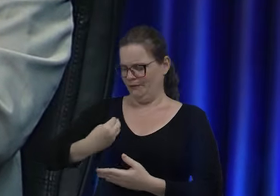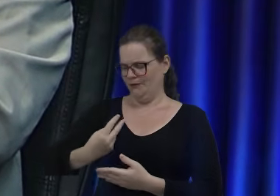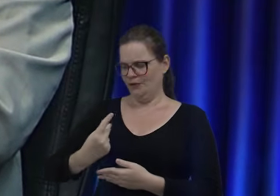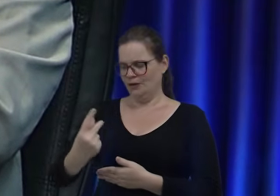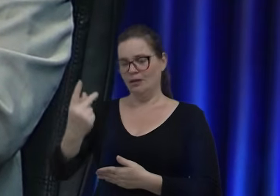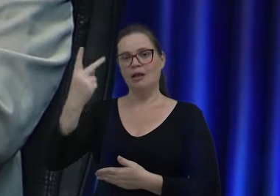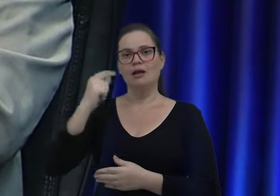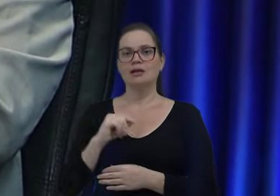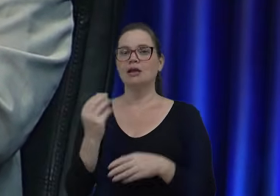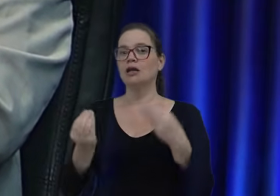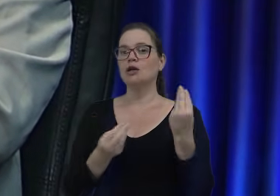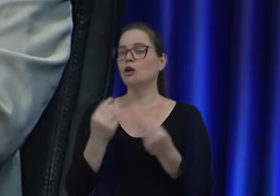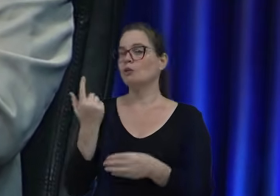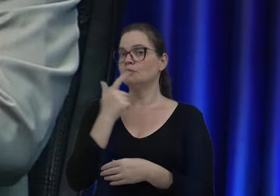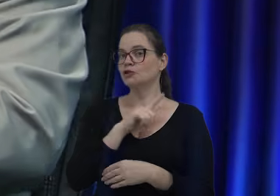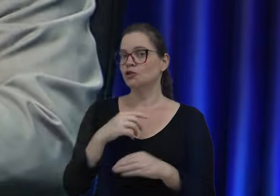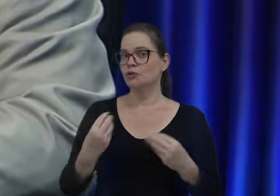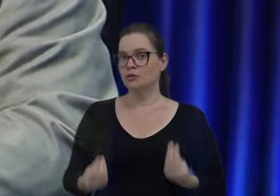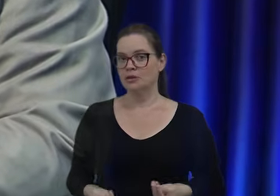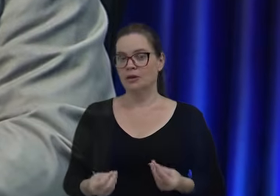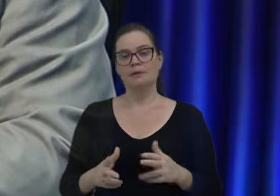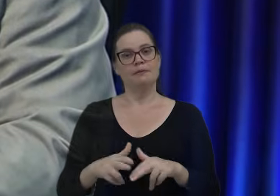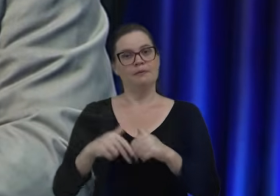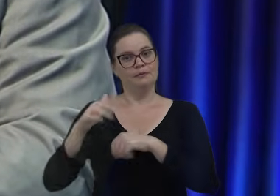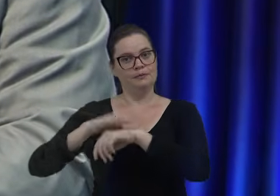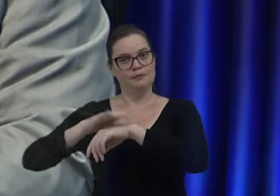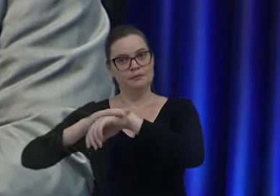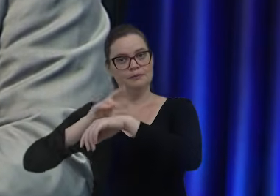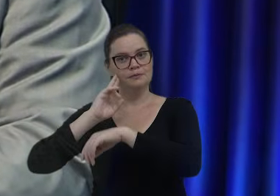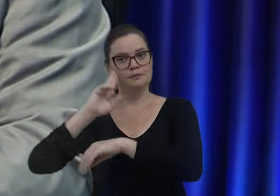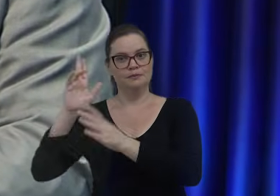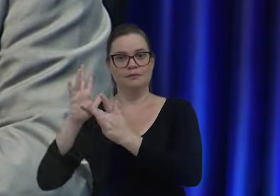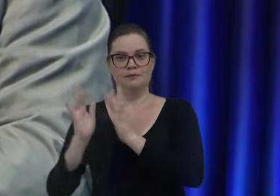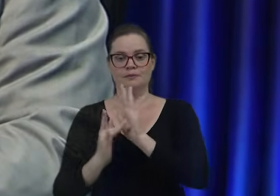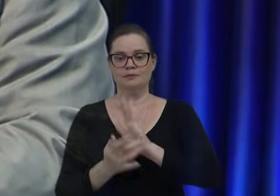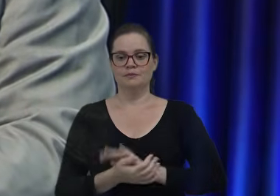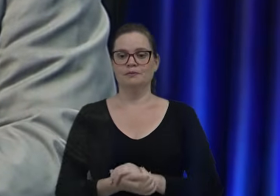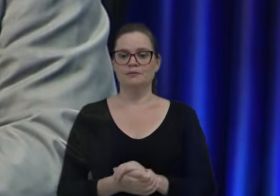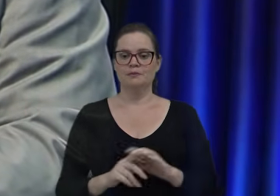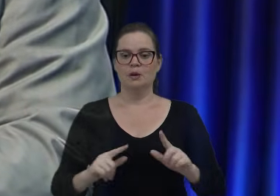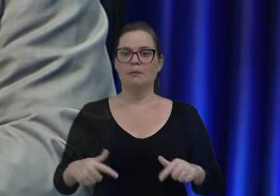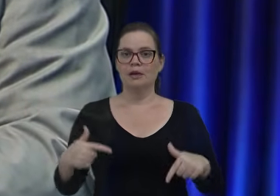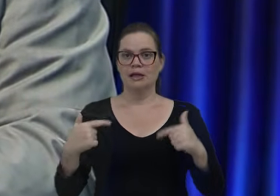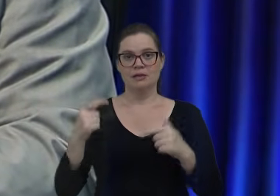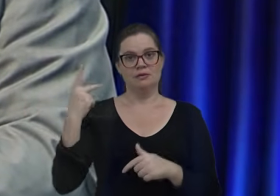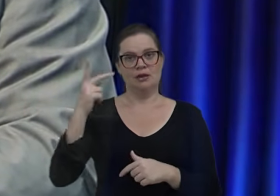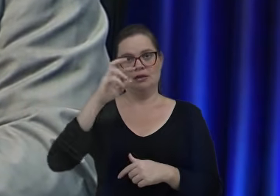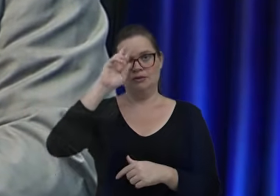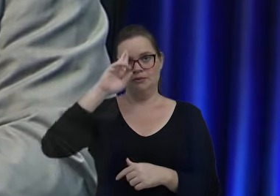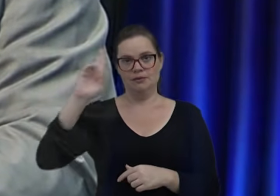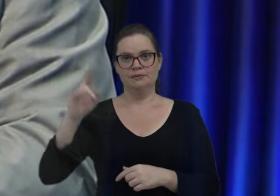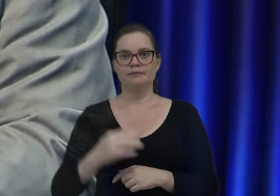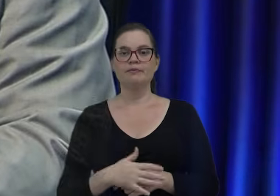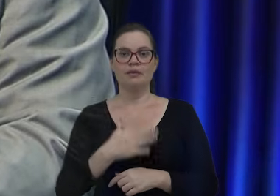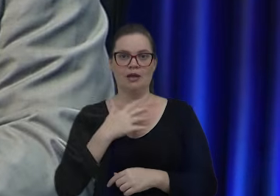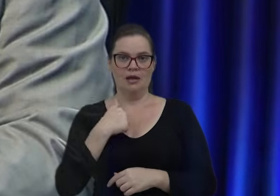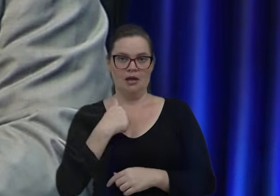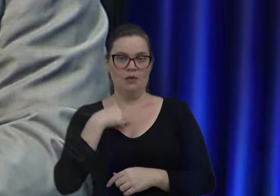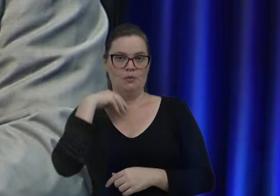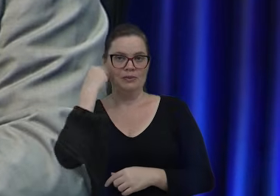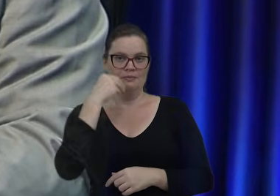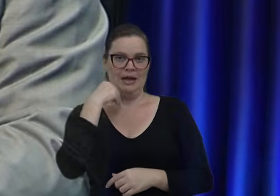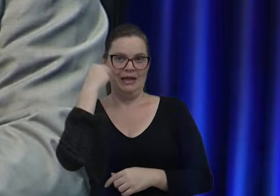isso só vem através exatamente do Senhor Jesus. Glória a Deus. Uma operação do Senhor. Eu tive uma